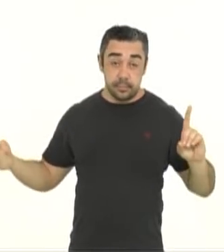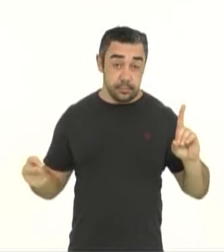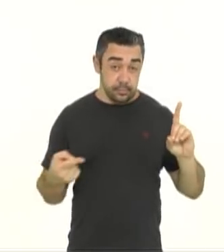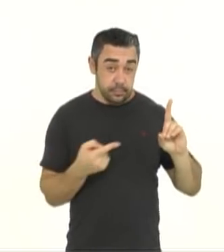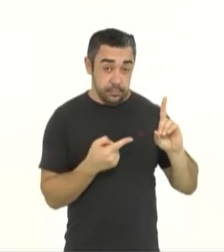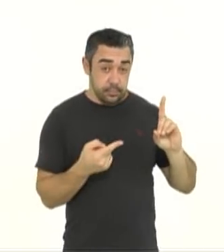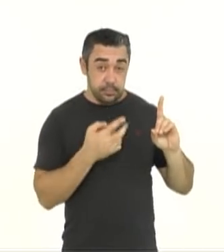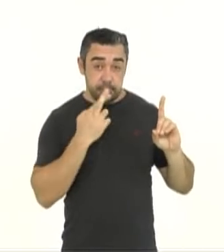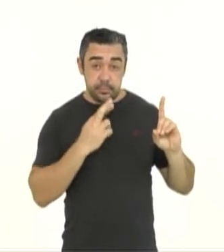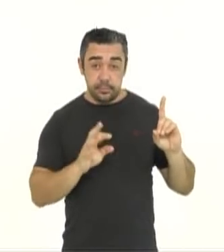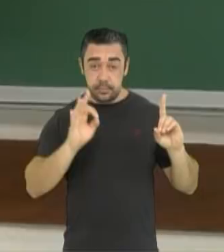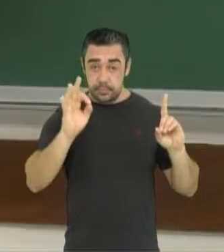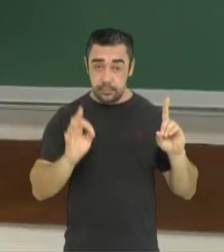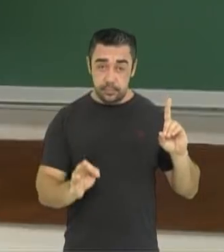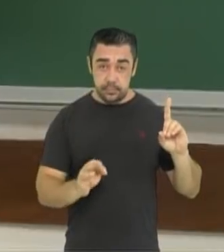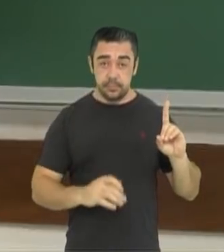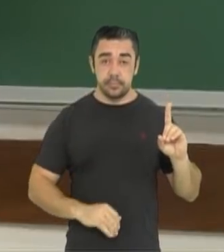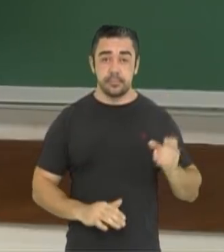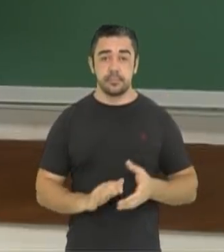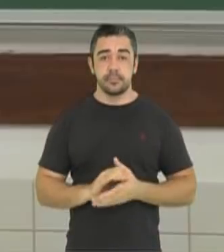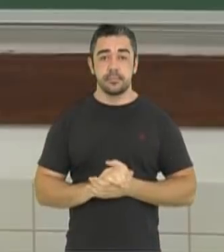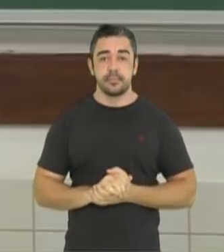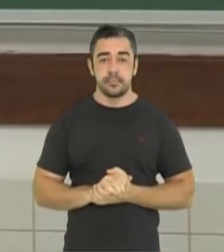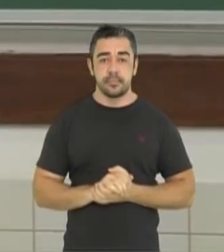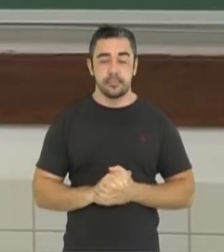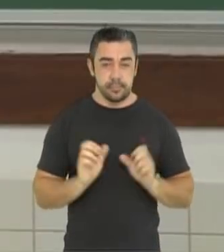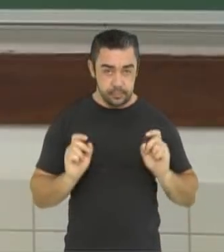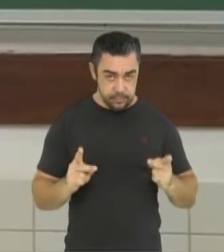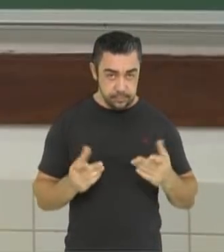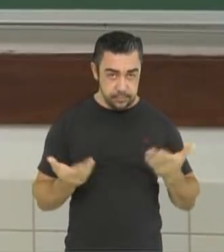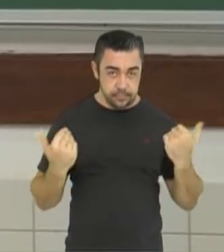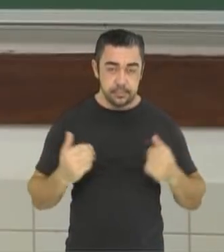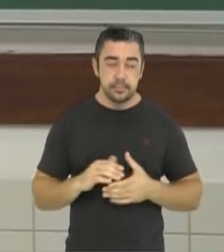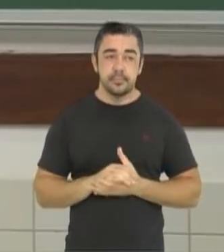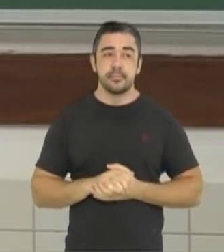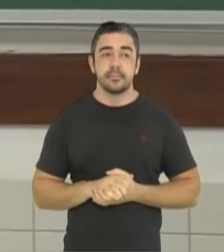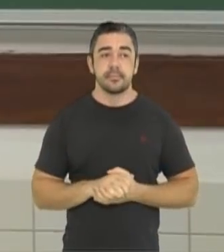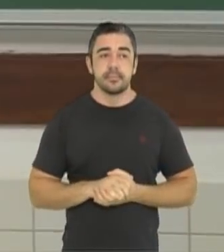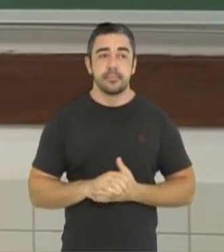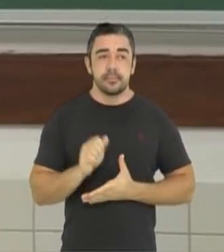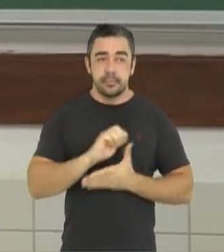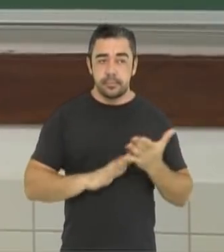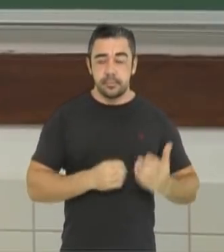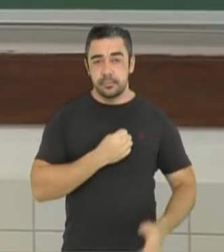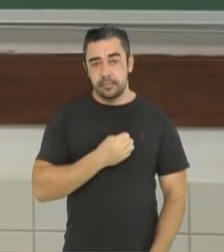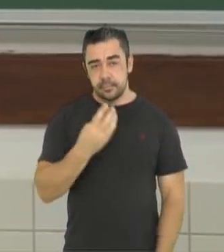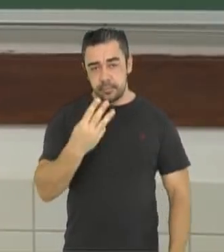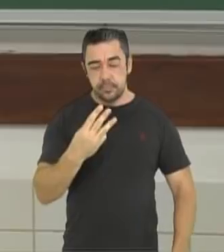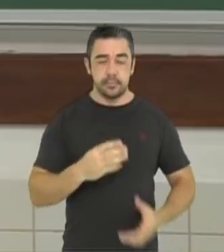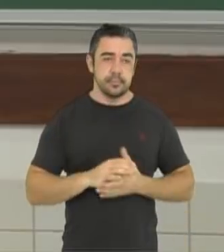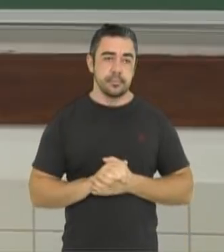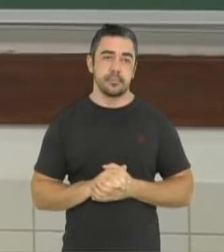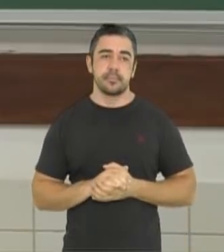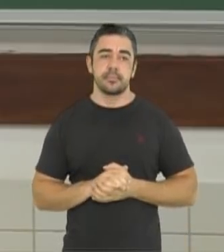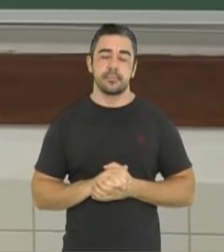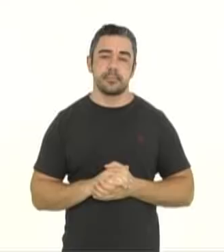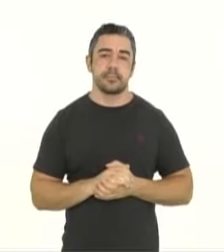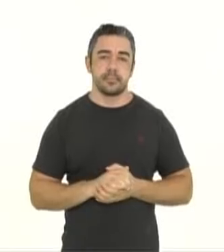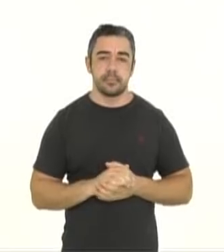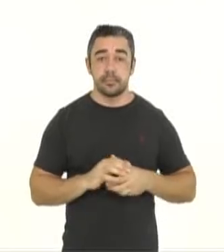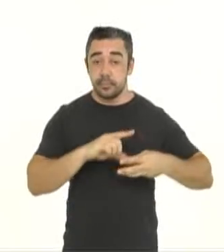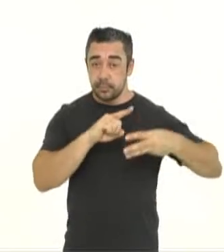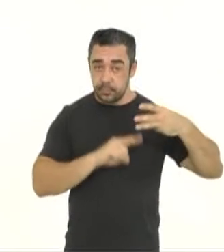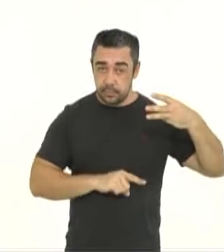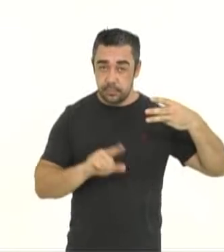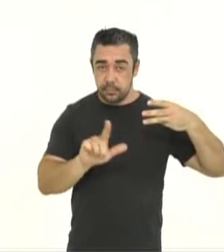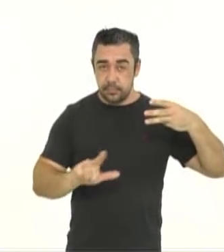preparada na atividade 2, resposta letra D, ok? Vamos fazer mais uma atividade. 3